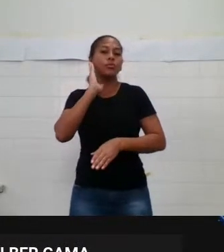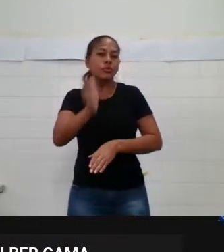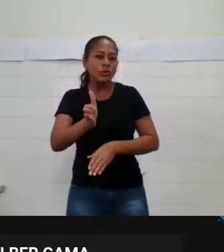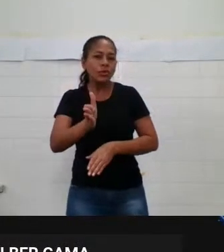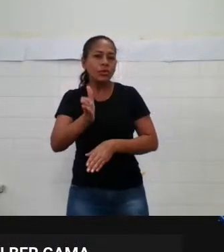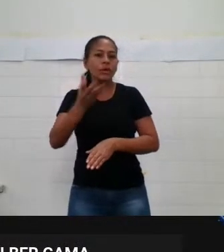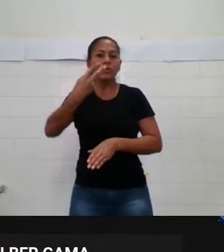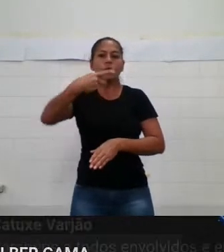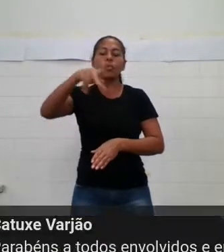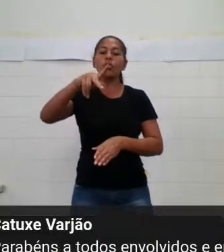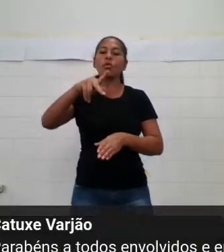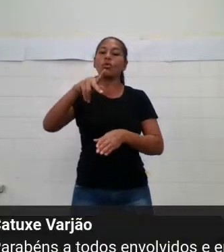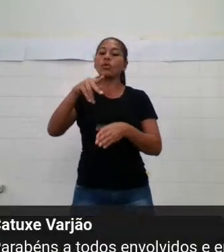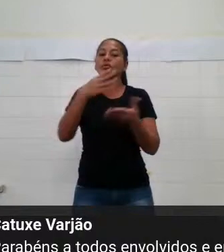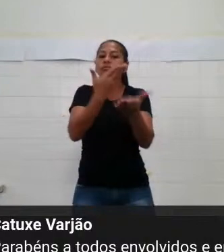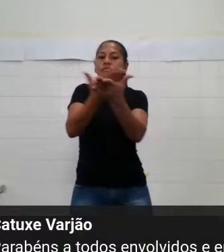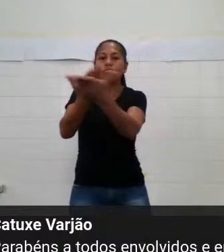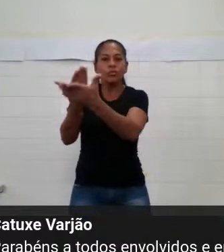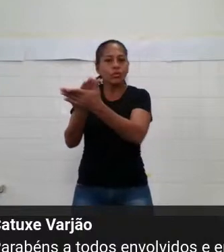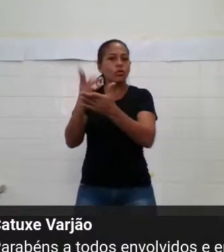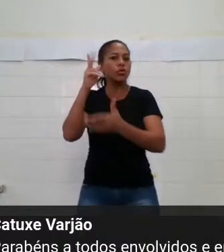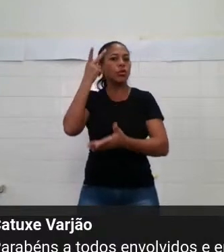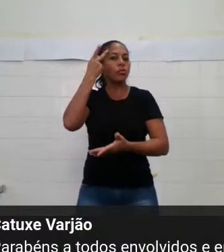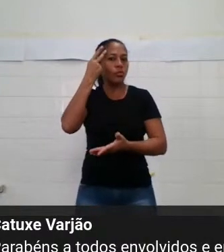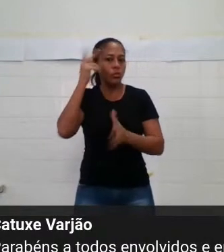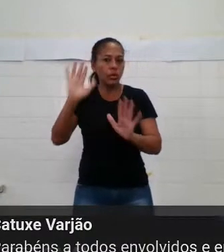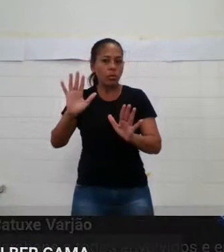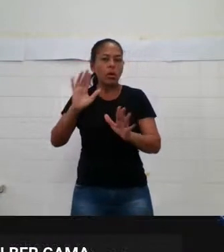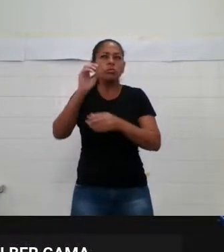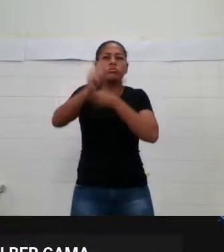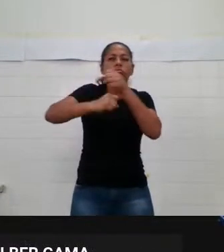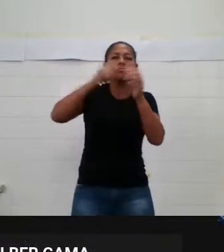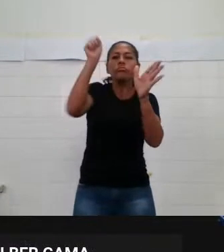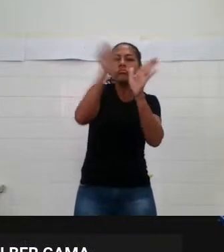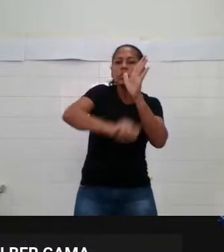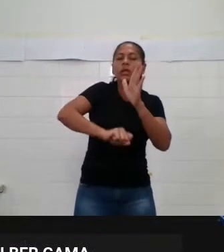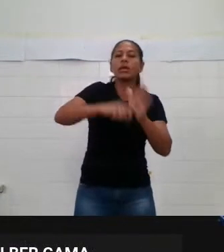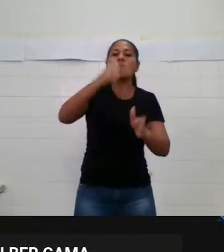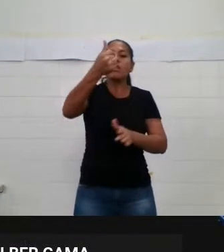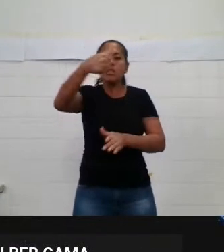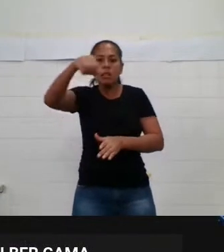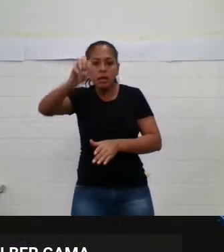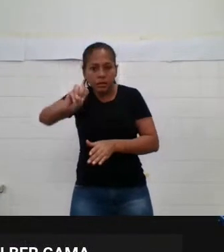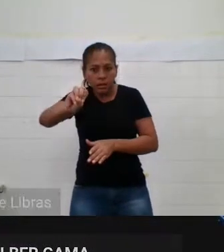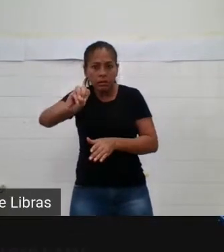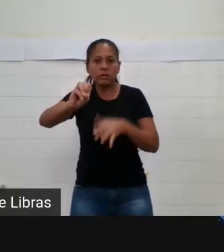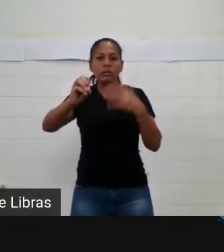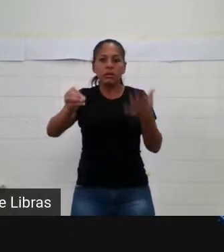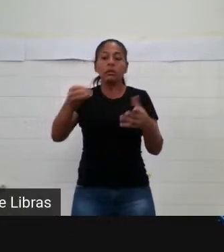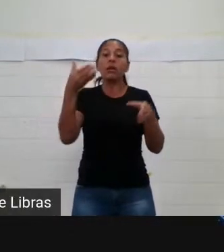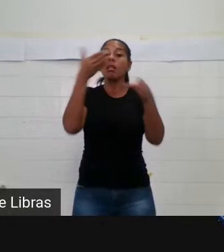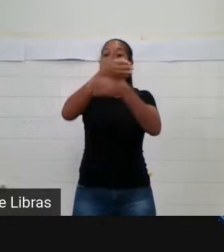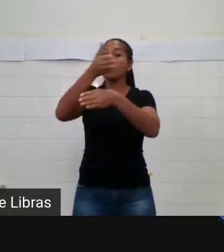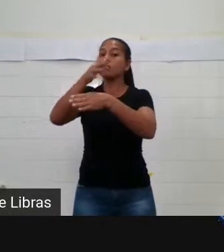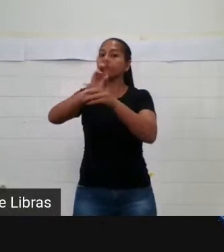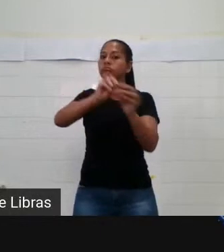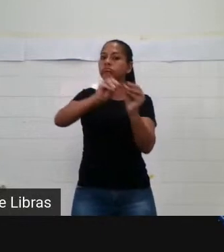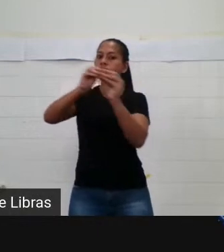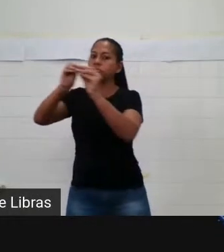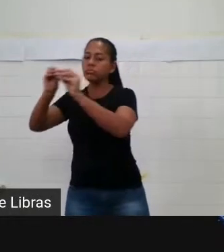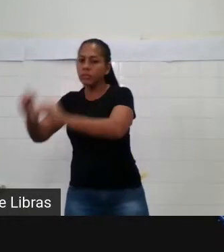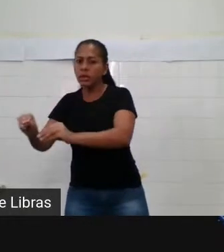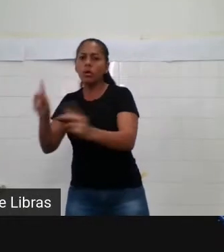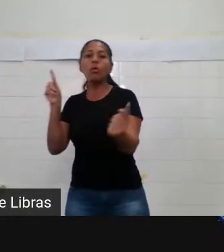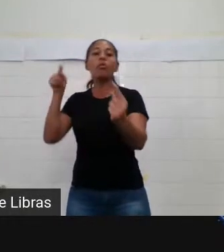escola normal, ela fez a escola normal, na década de 70. Então, quando ela migra para o Rio de Janeiro, ela migra